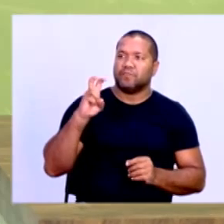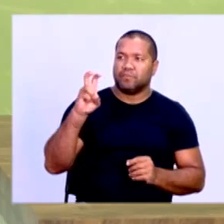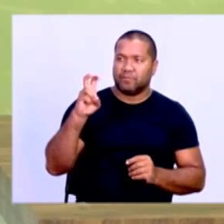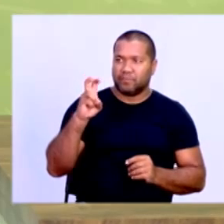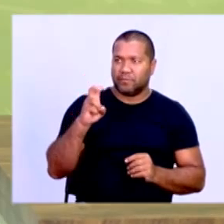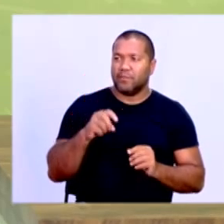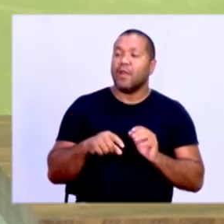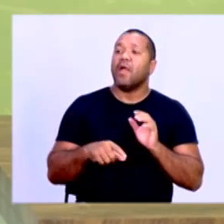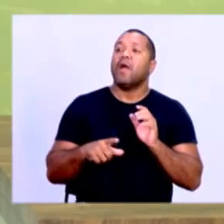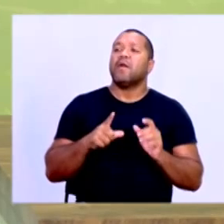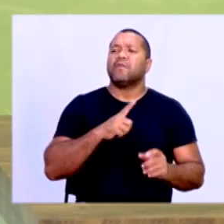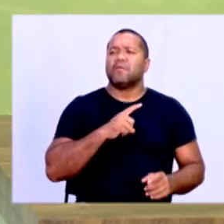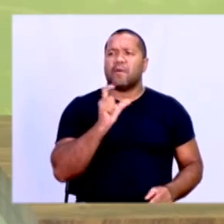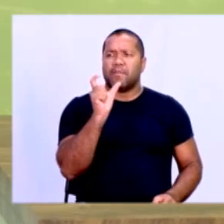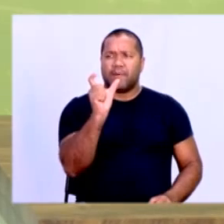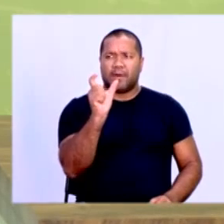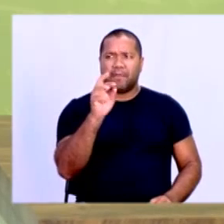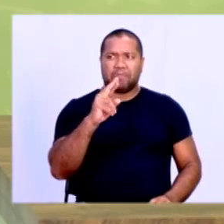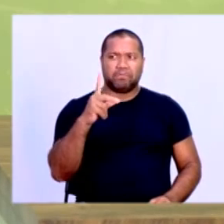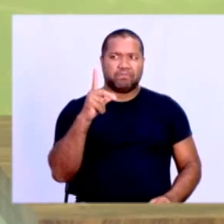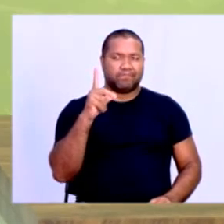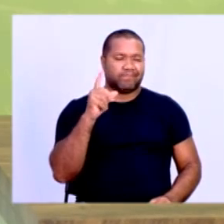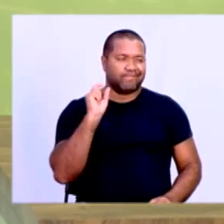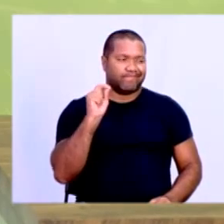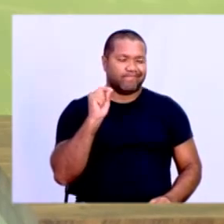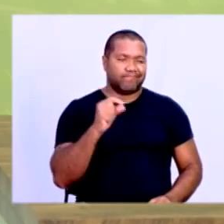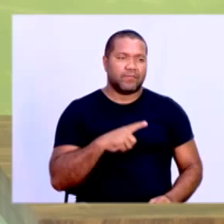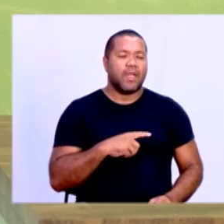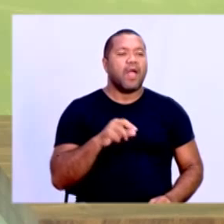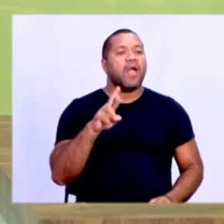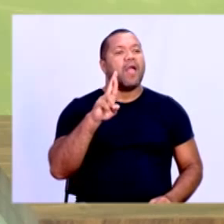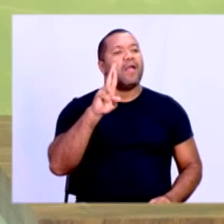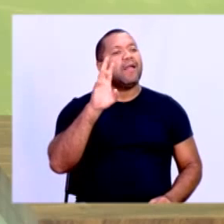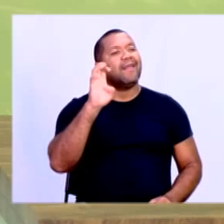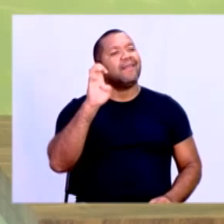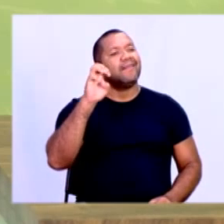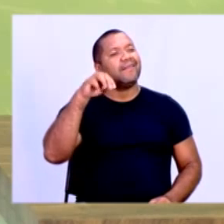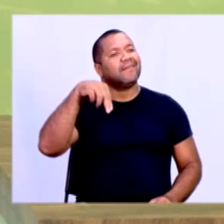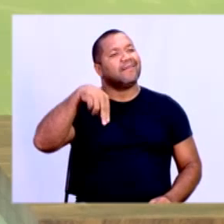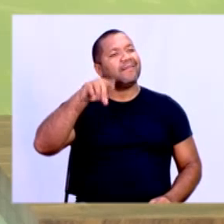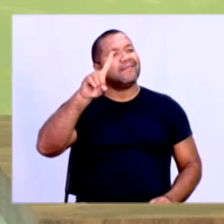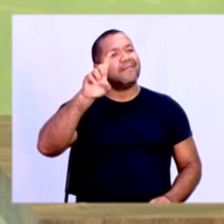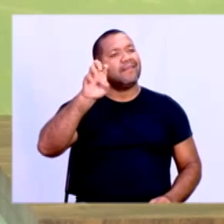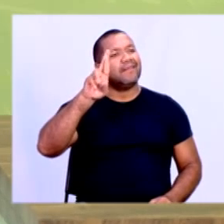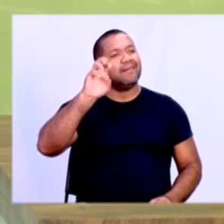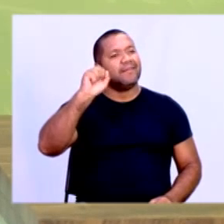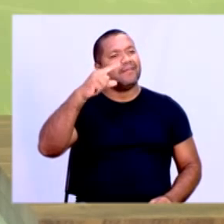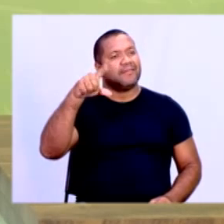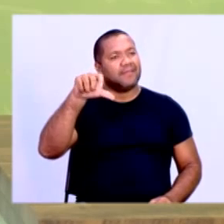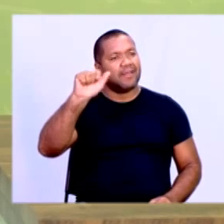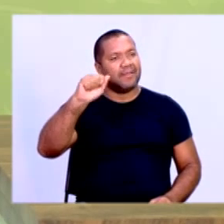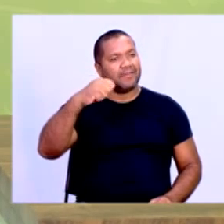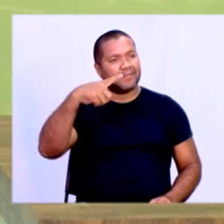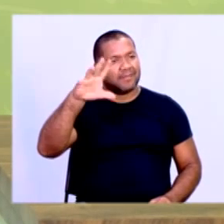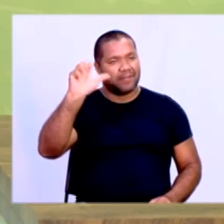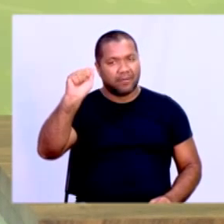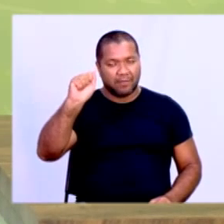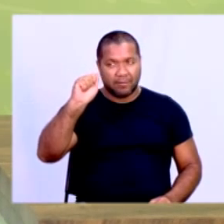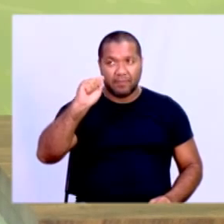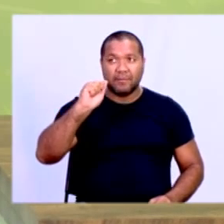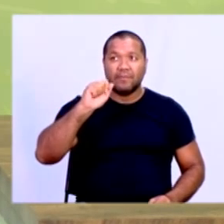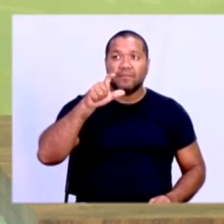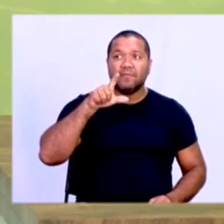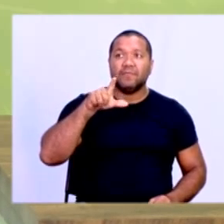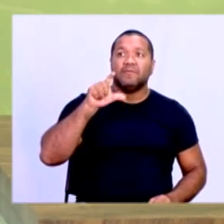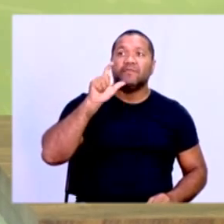palavra diferente aí na questão número 5. A renderização da camada view no modelo MVC